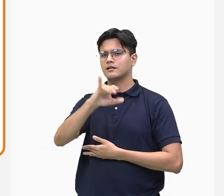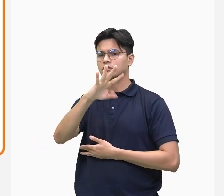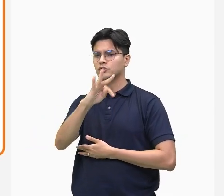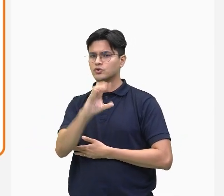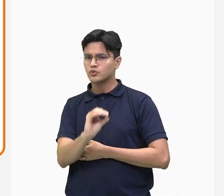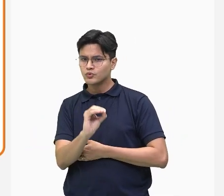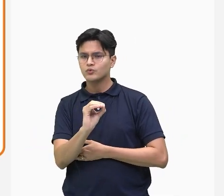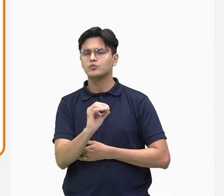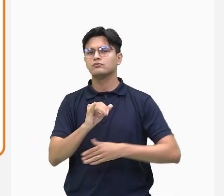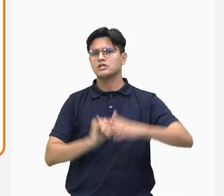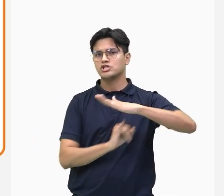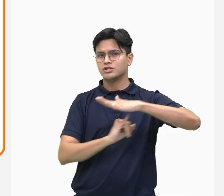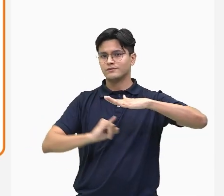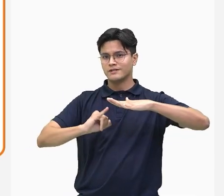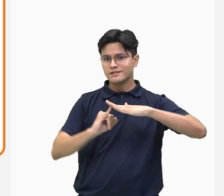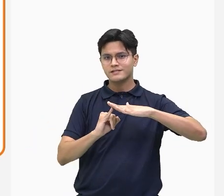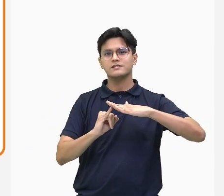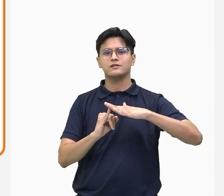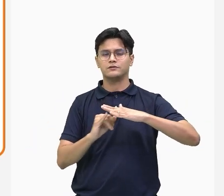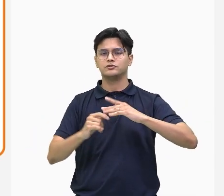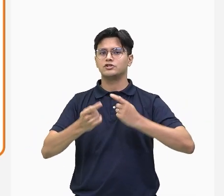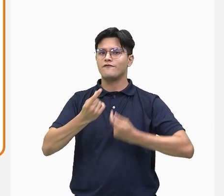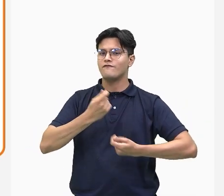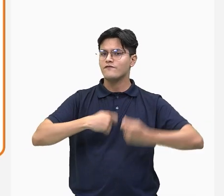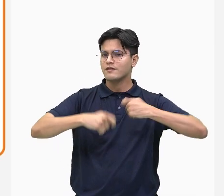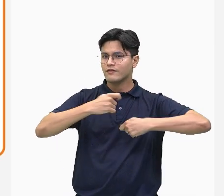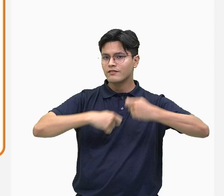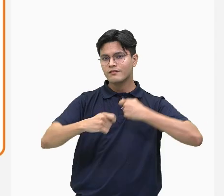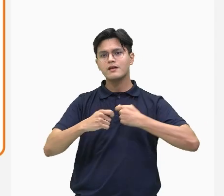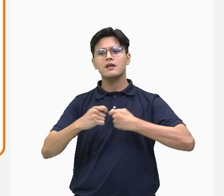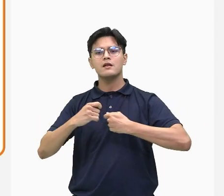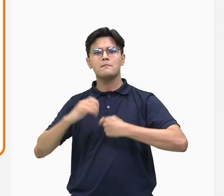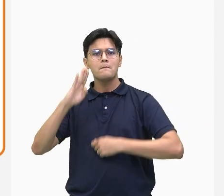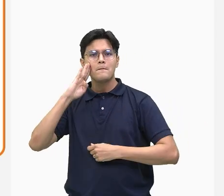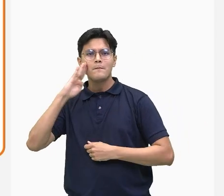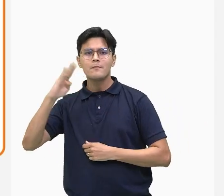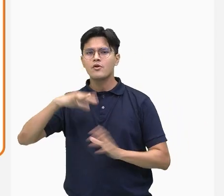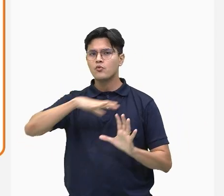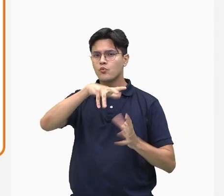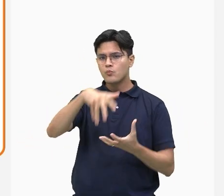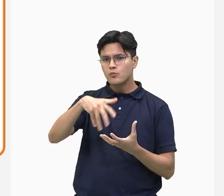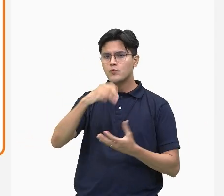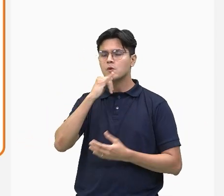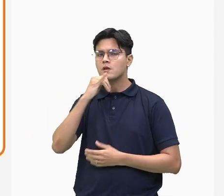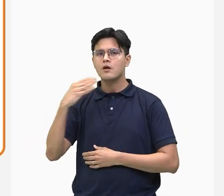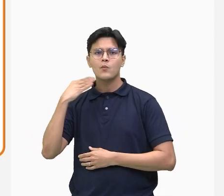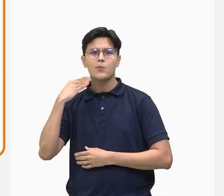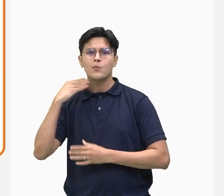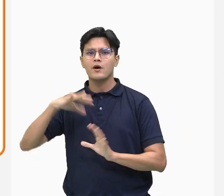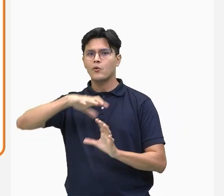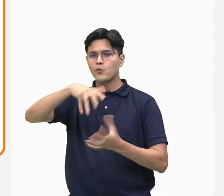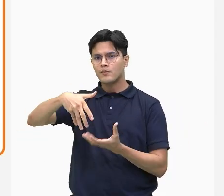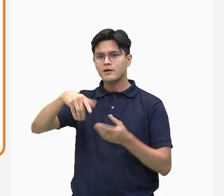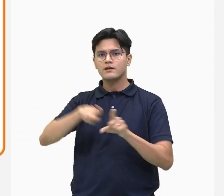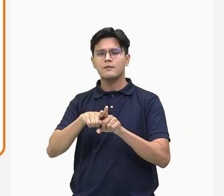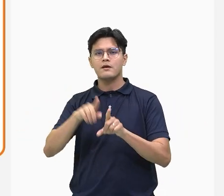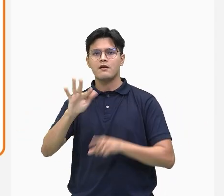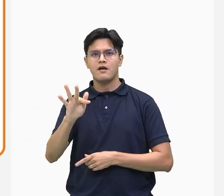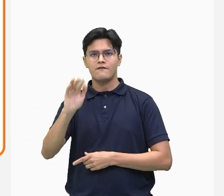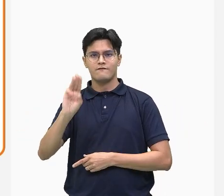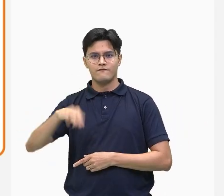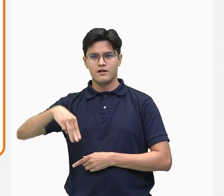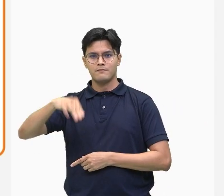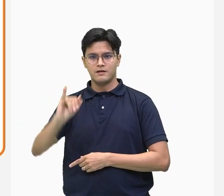instituições financeiras internacionais, no caso do Banco Mundial e do Fundo Monetário Internacional, o FMI. E